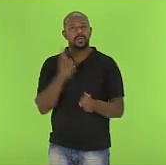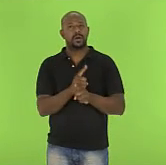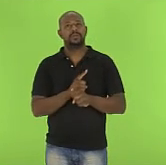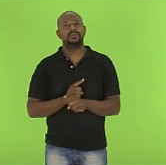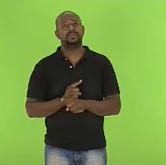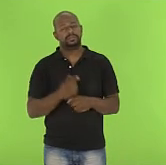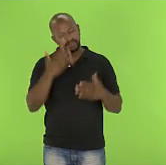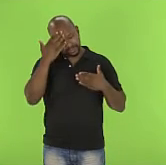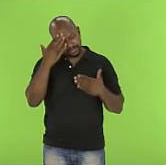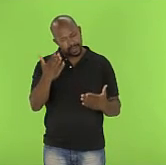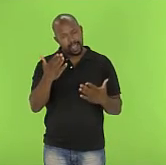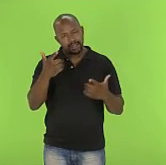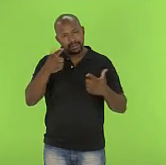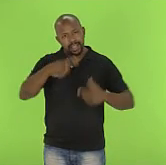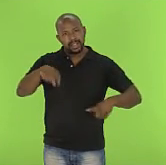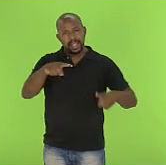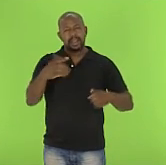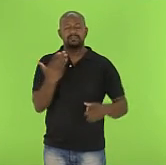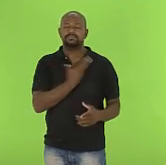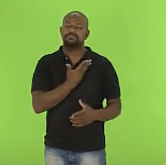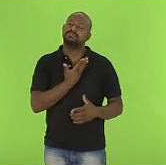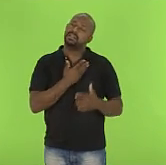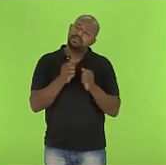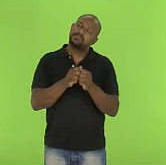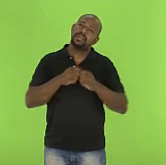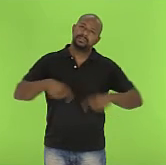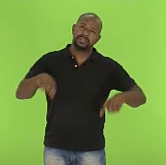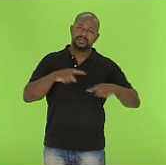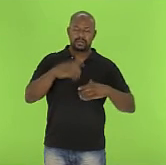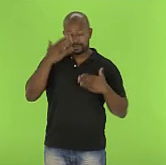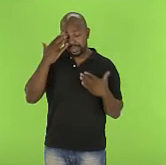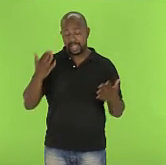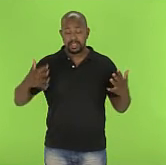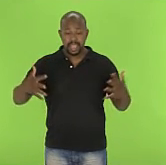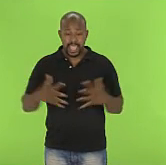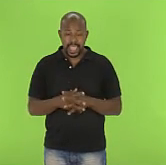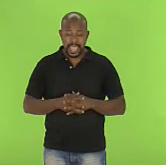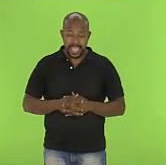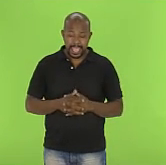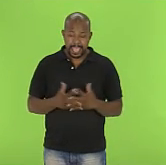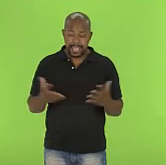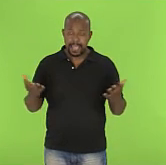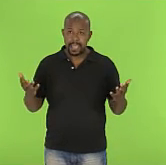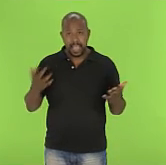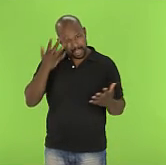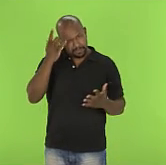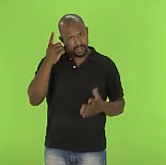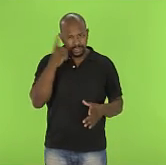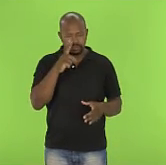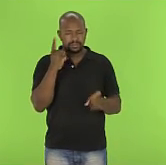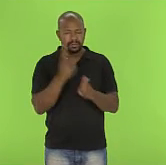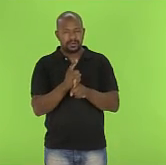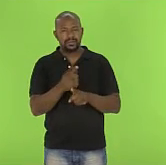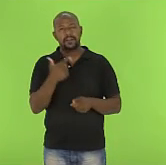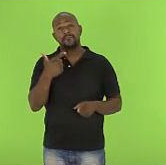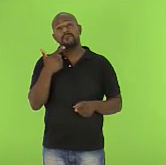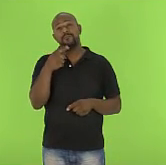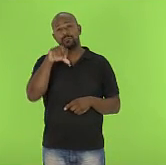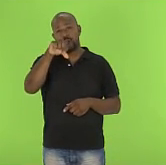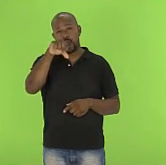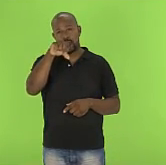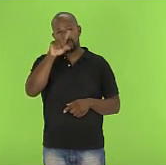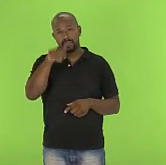os encontros. Muito obrigado, galera, pela participação. A todos vocês. Desde já. Amanhã a gente se